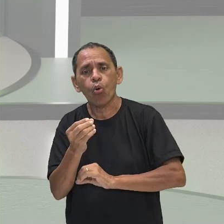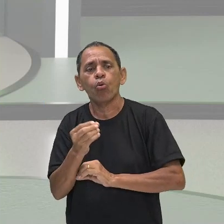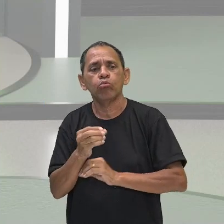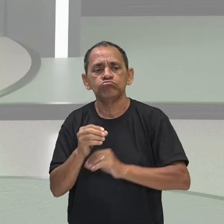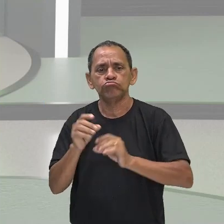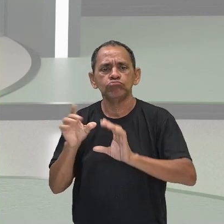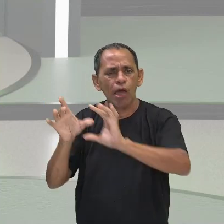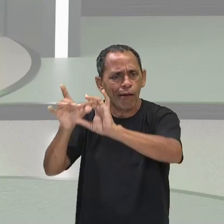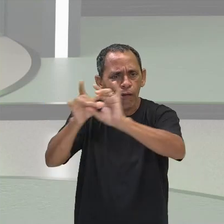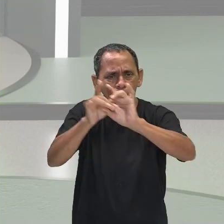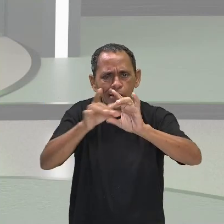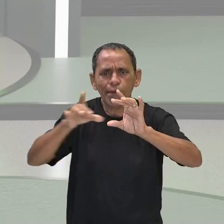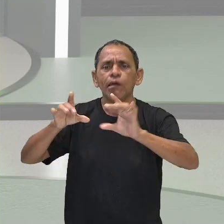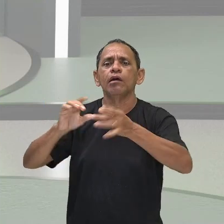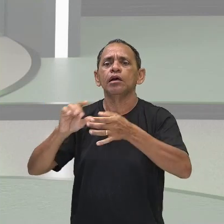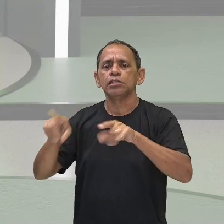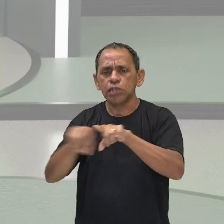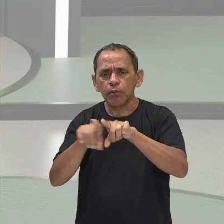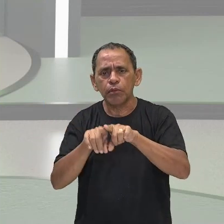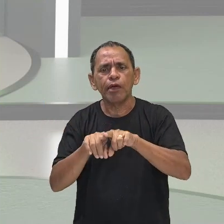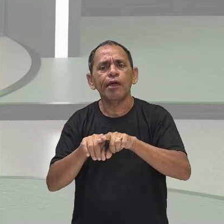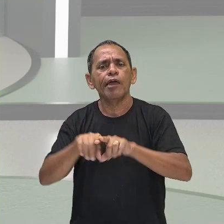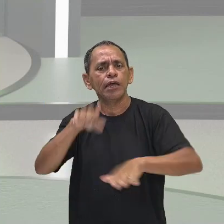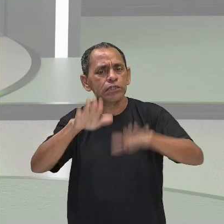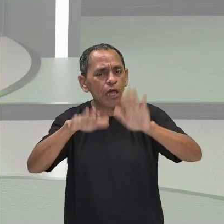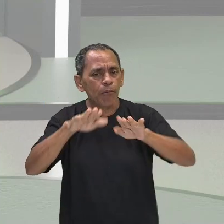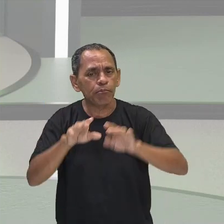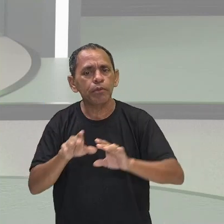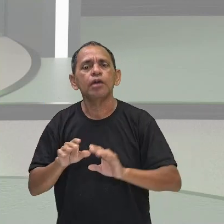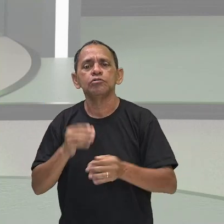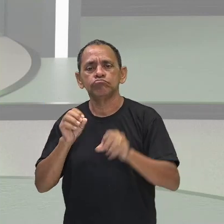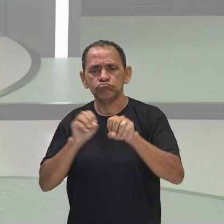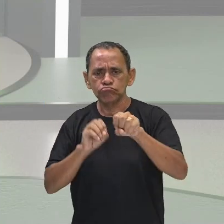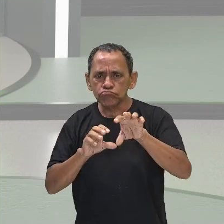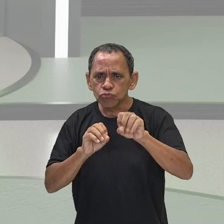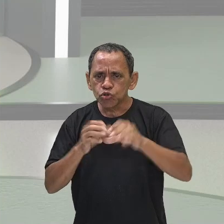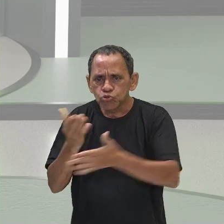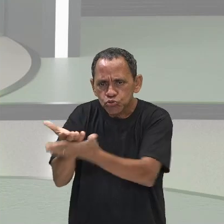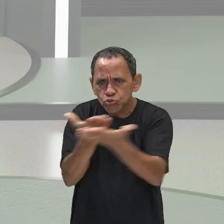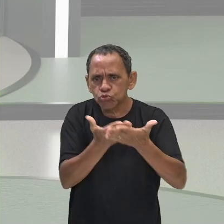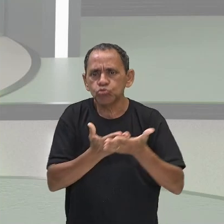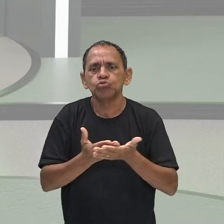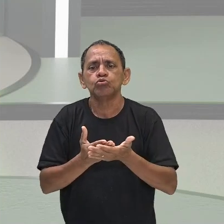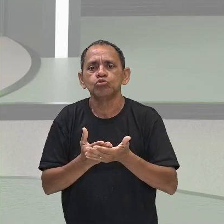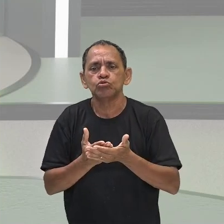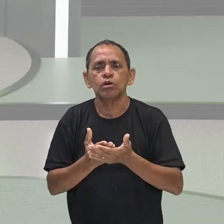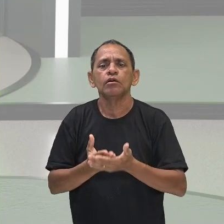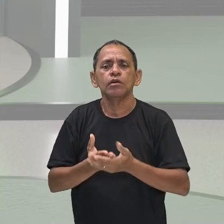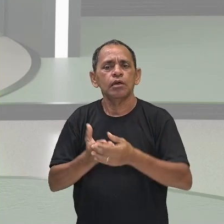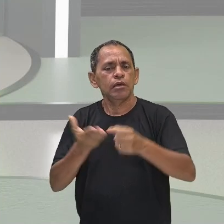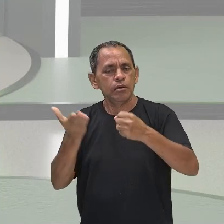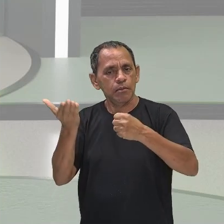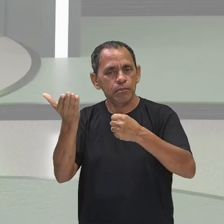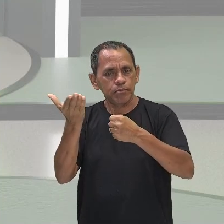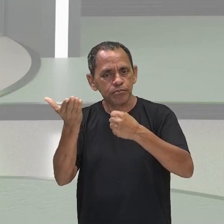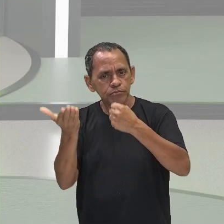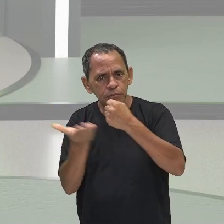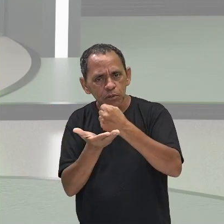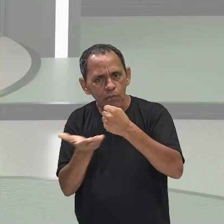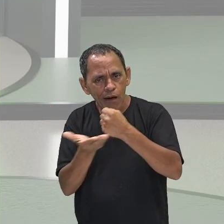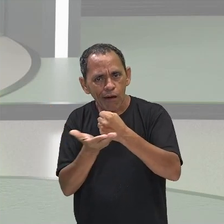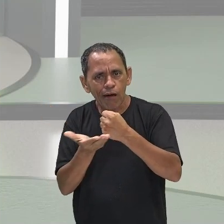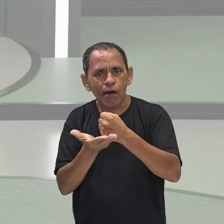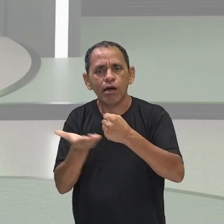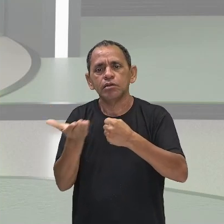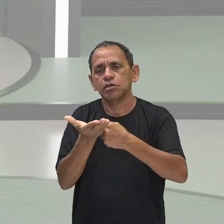você está fazendo, nós seremos consumidores primários, secundários, mas, de certa forma, nós estaremos